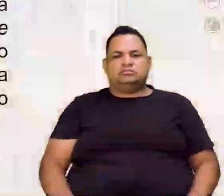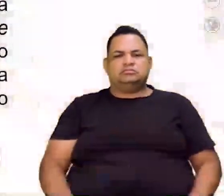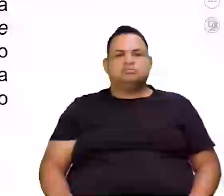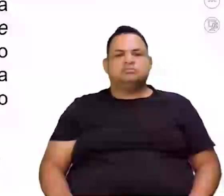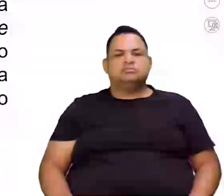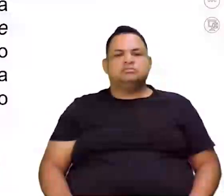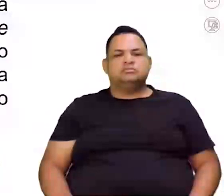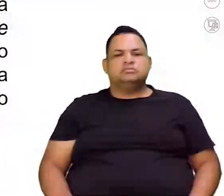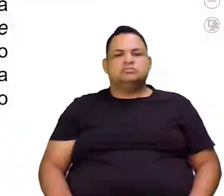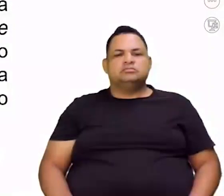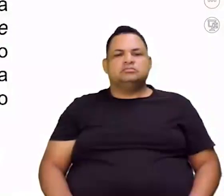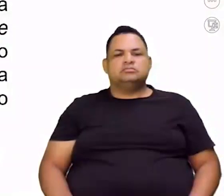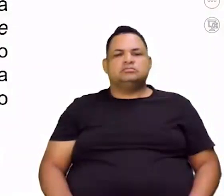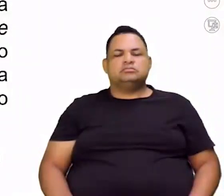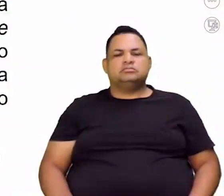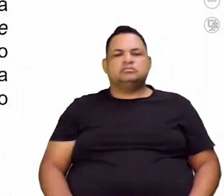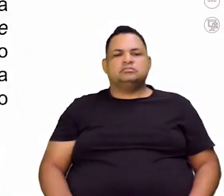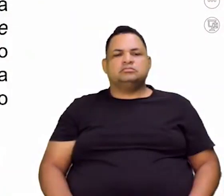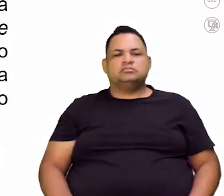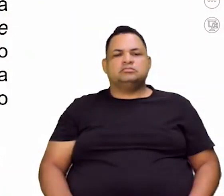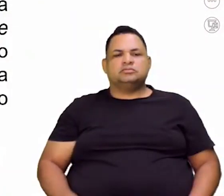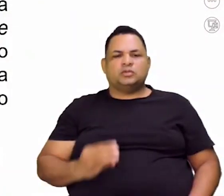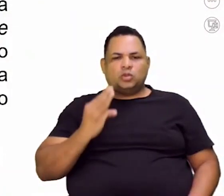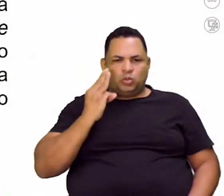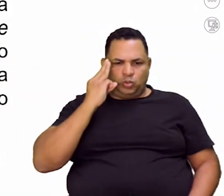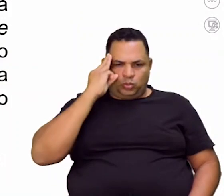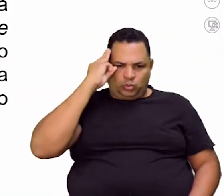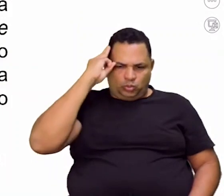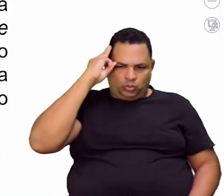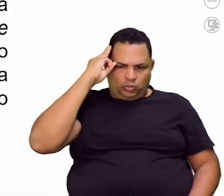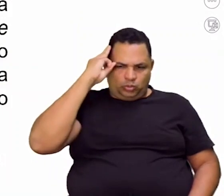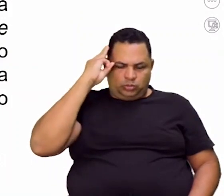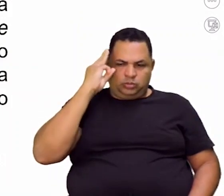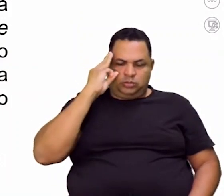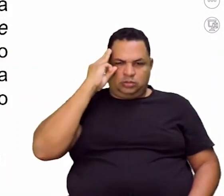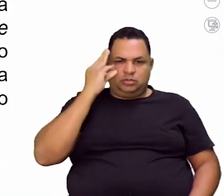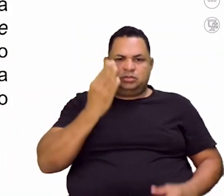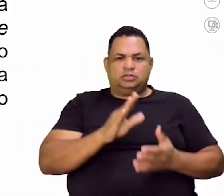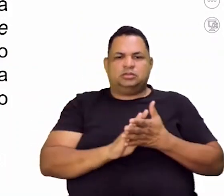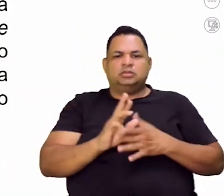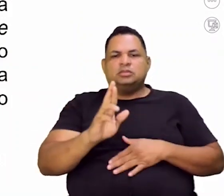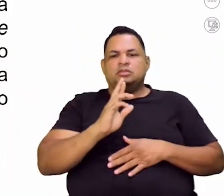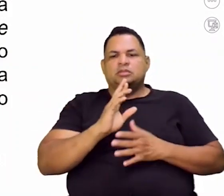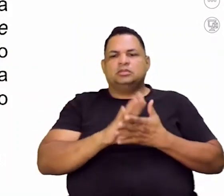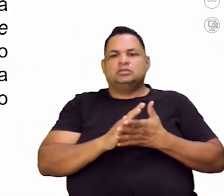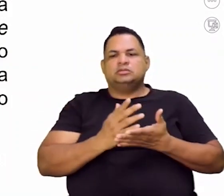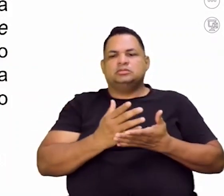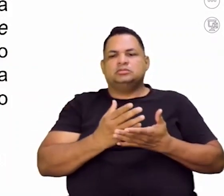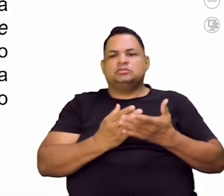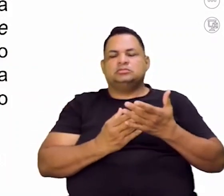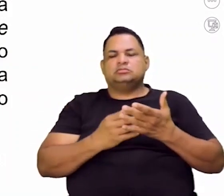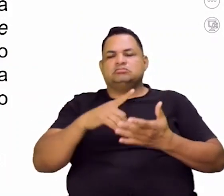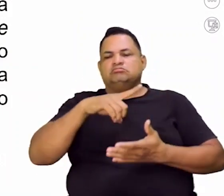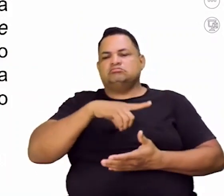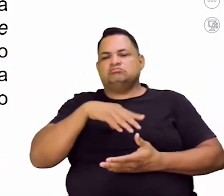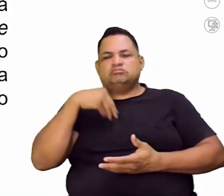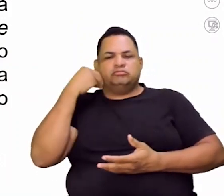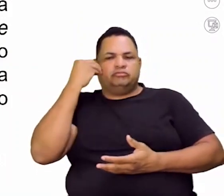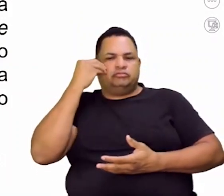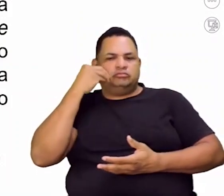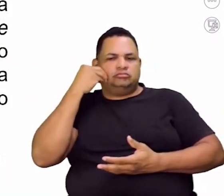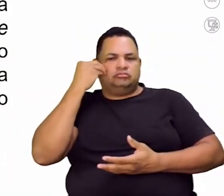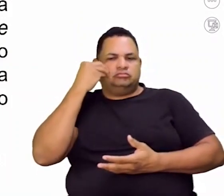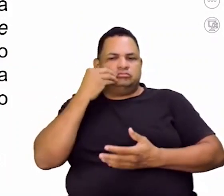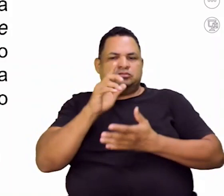lá. Então Newton diz assim, os resultados obtidos por Galileu e Descartes na física,